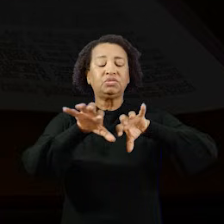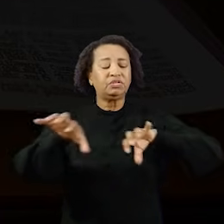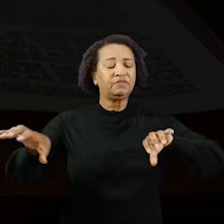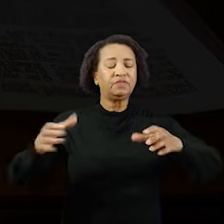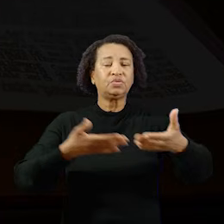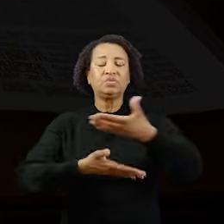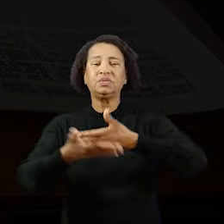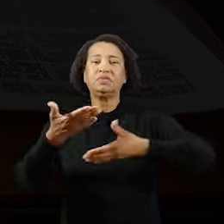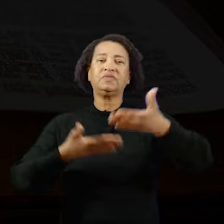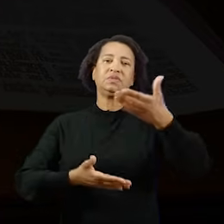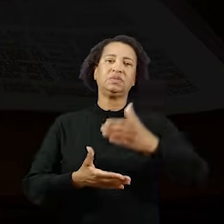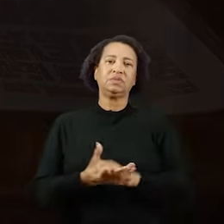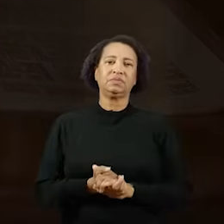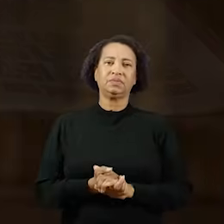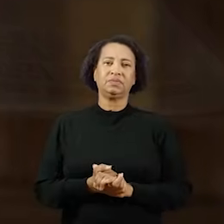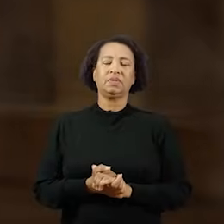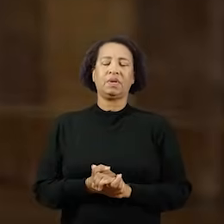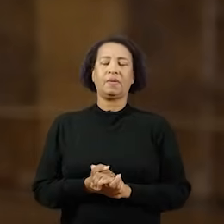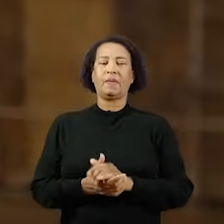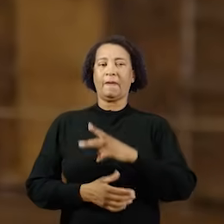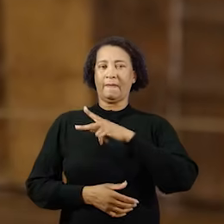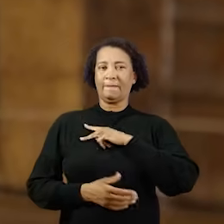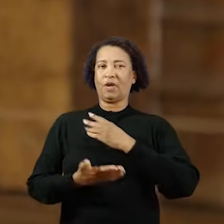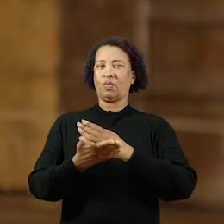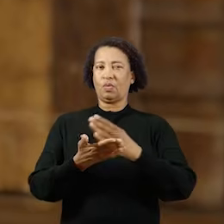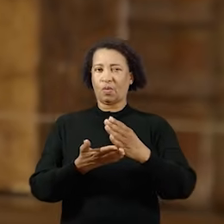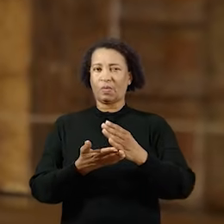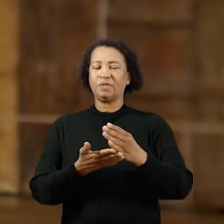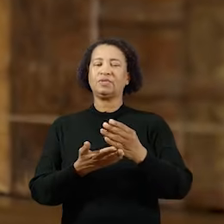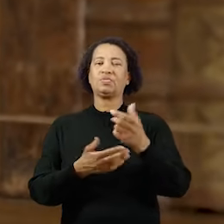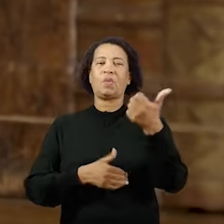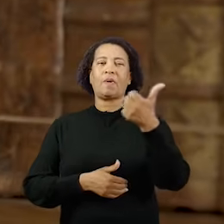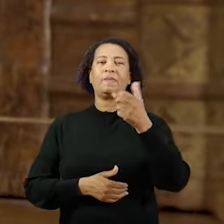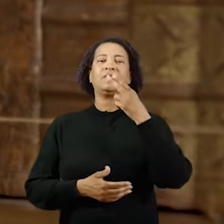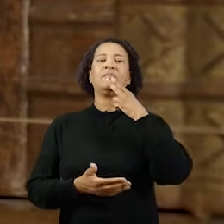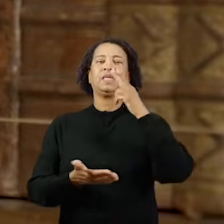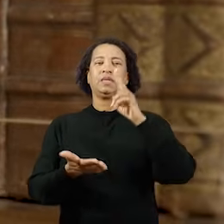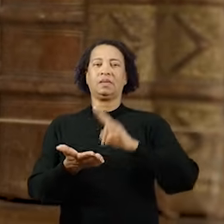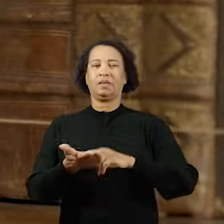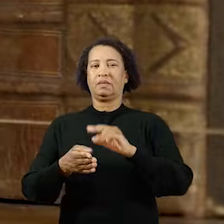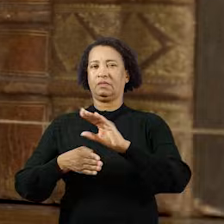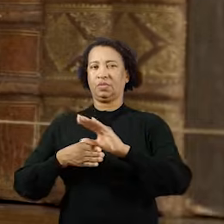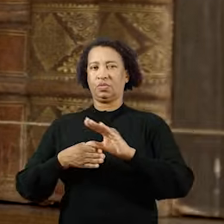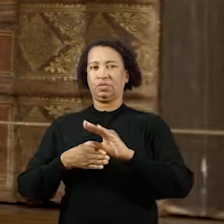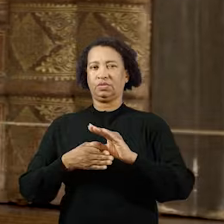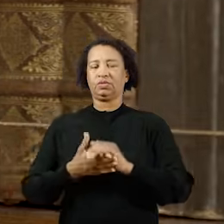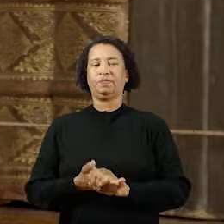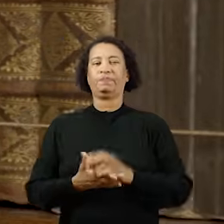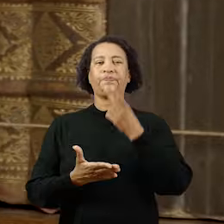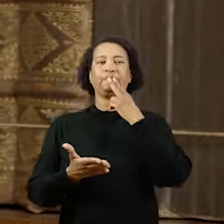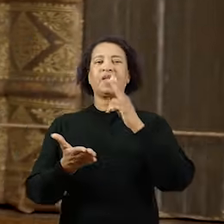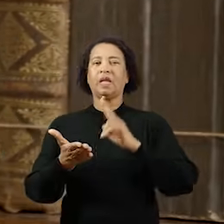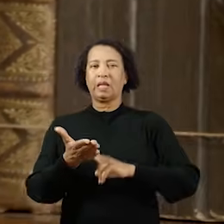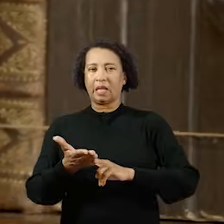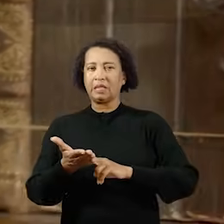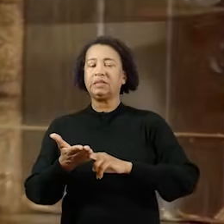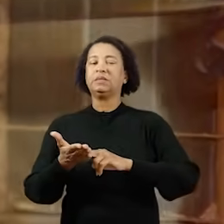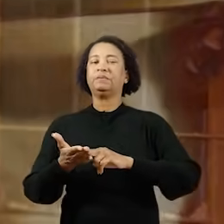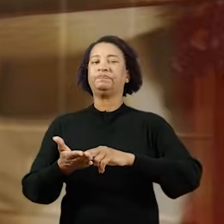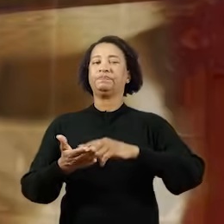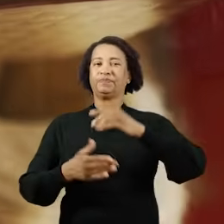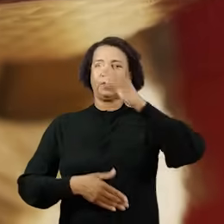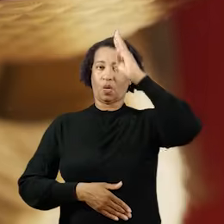entre vocês. Foi assim que Paulo iniciou a chamada primeira carta aos Coríntios. Enquanto a carta de Paulo aos